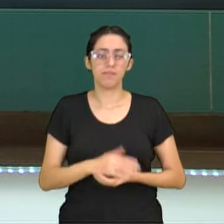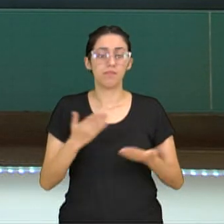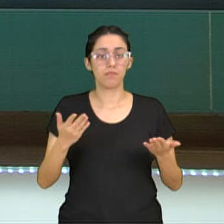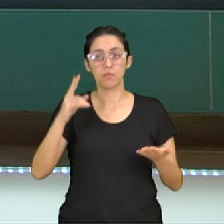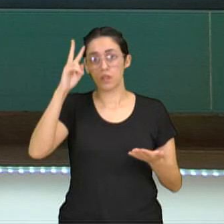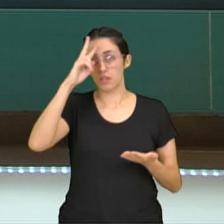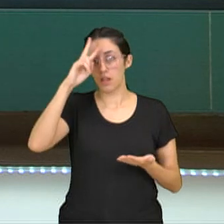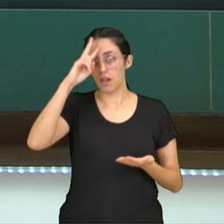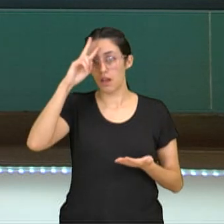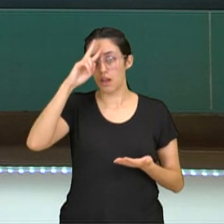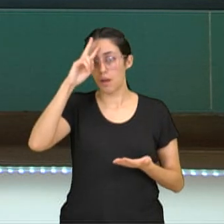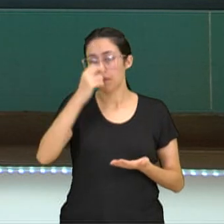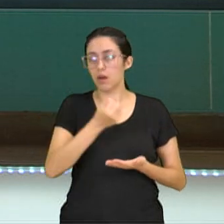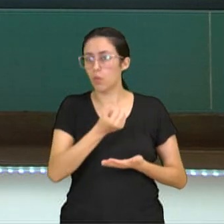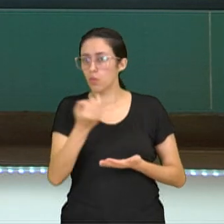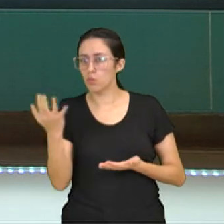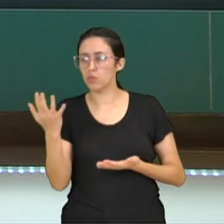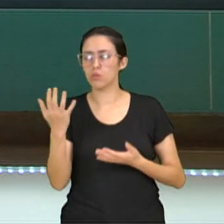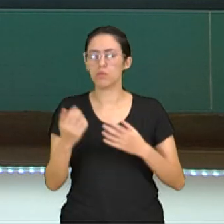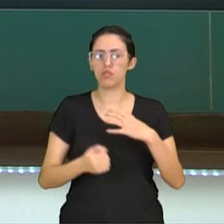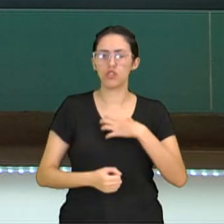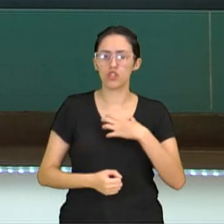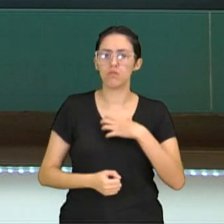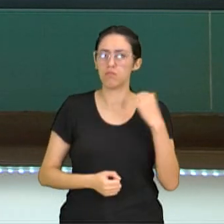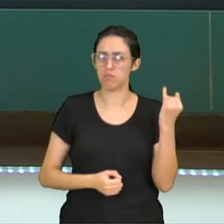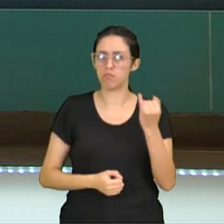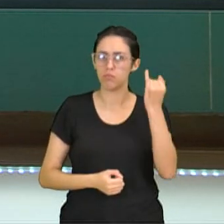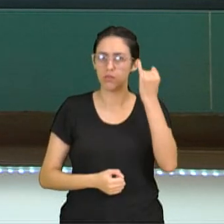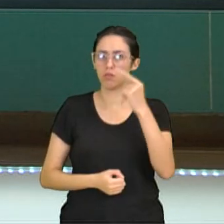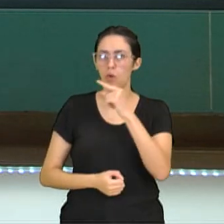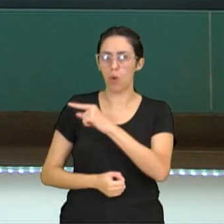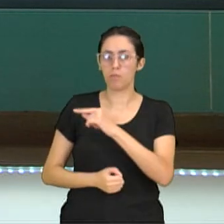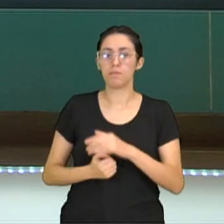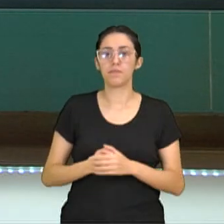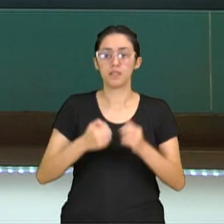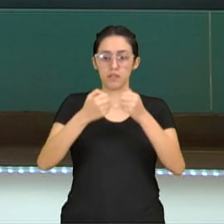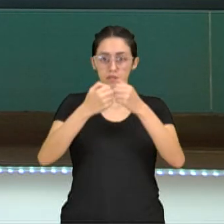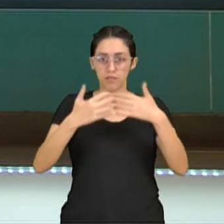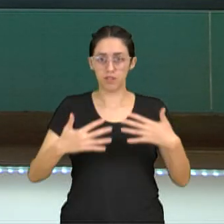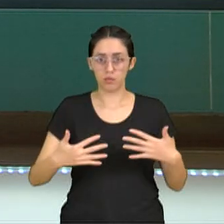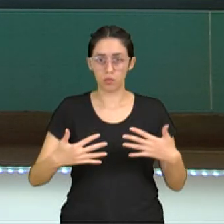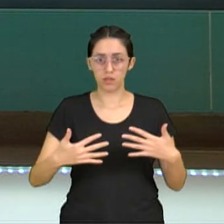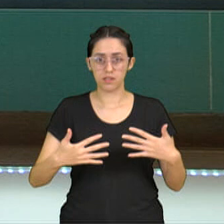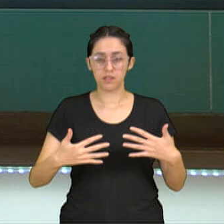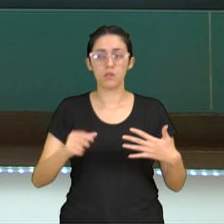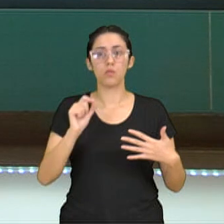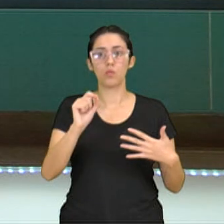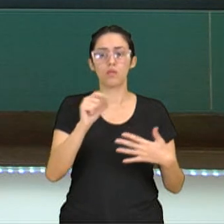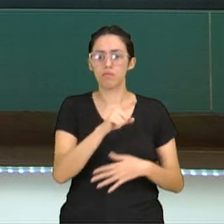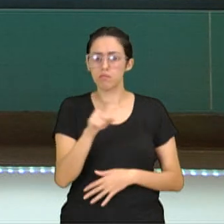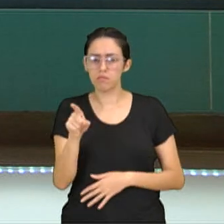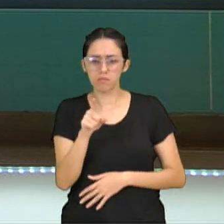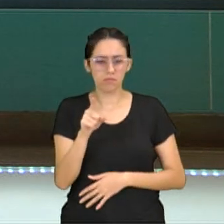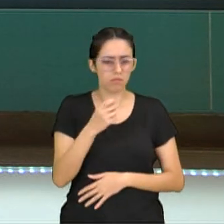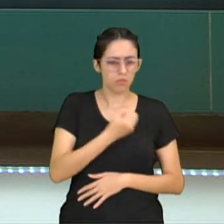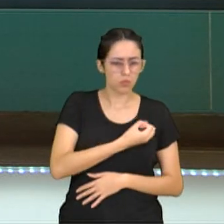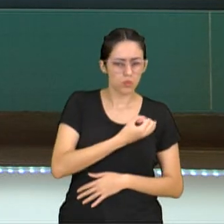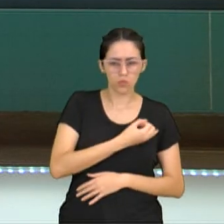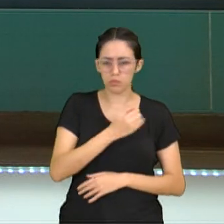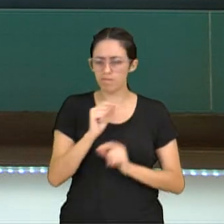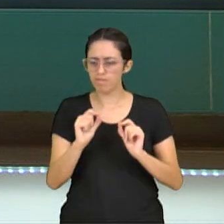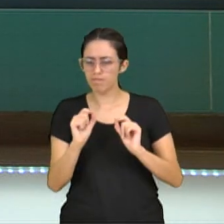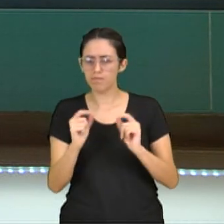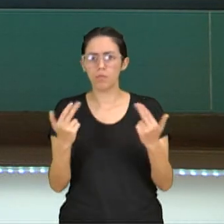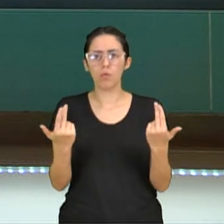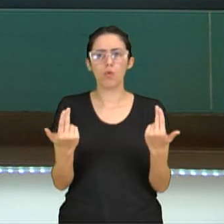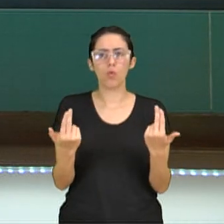lembrar algumas ferramentas aqui que são bem importantes. A fatoração pelo fator comum, ou seja, você olha a expressão e